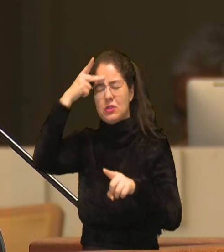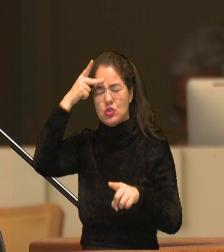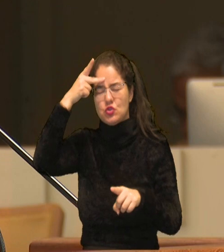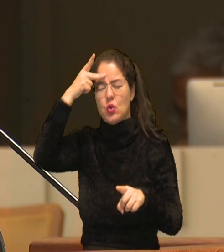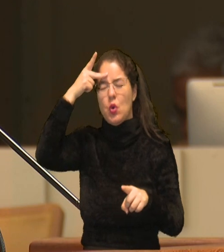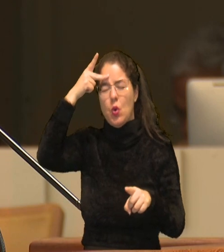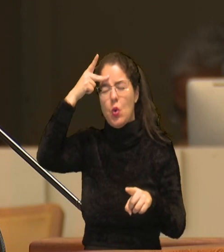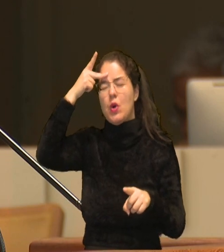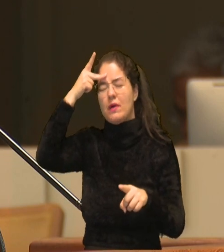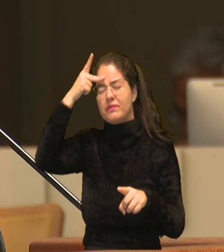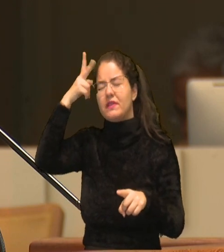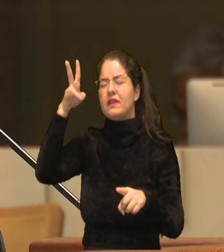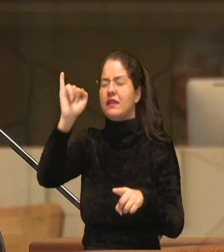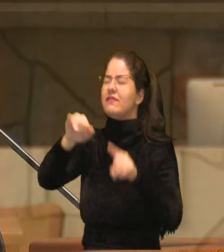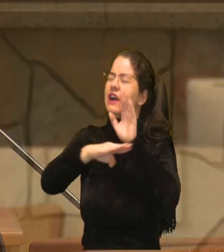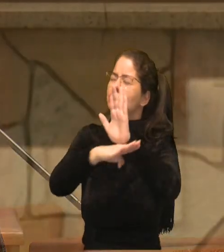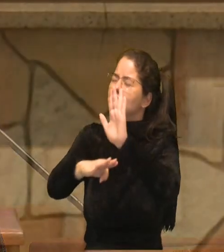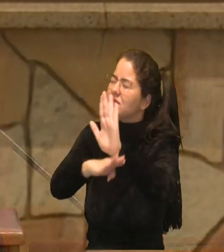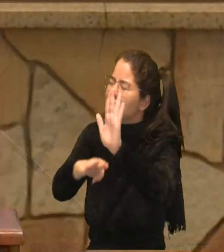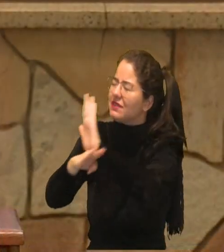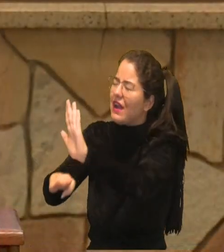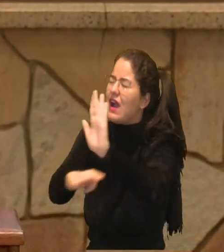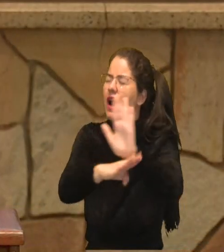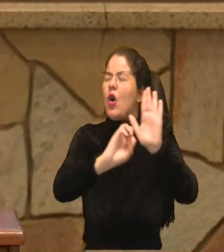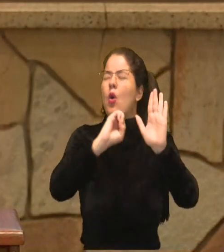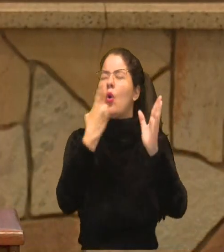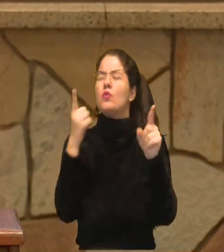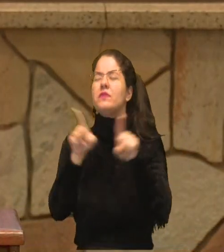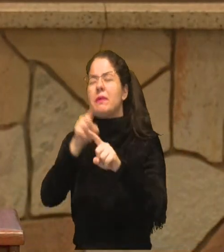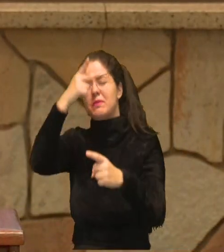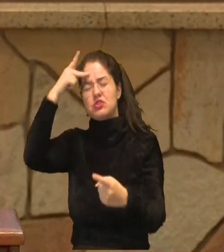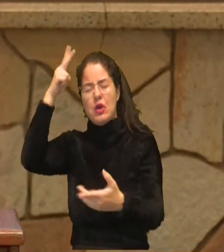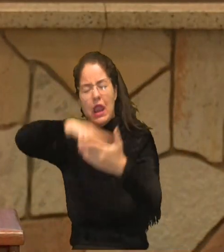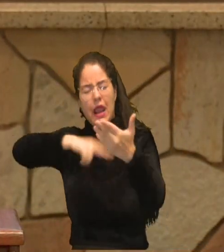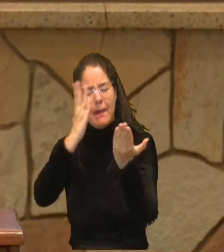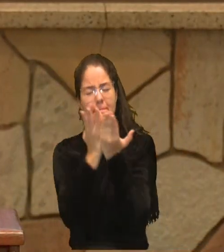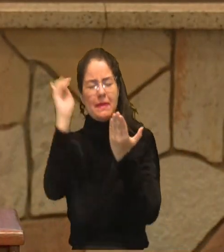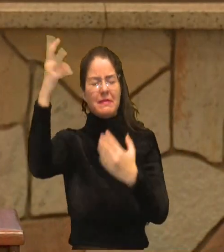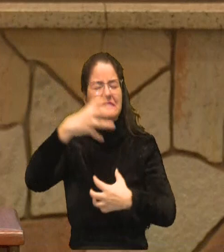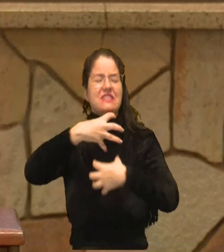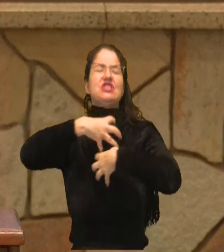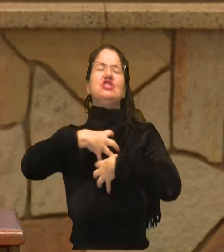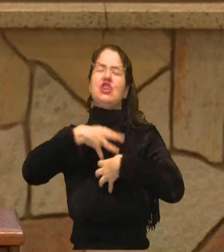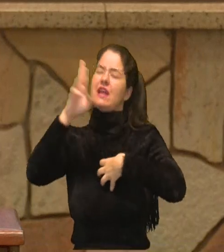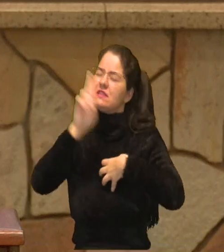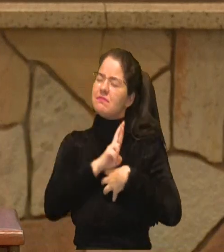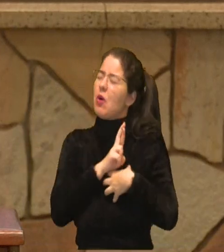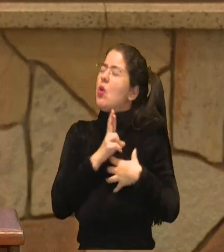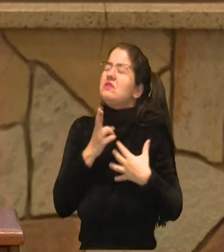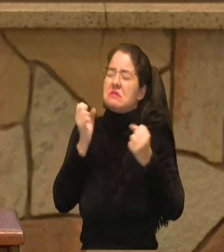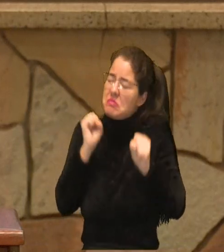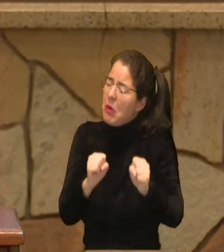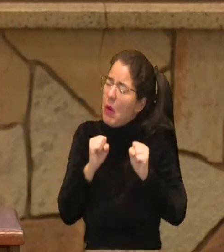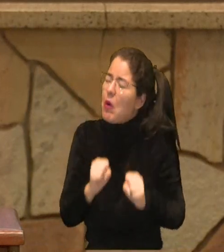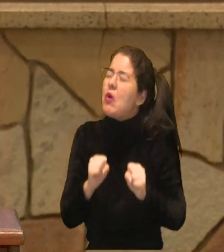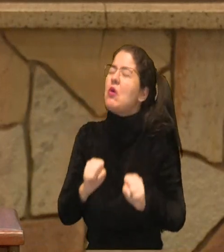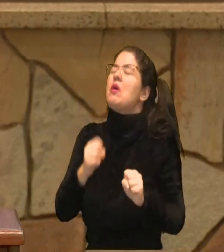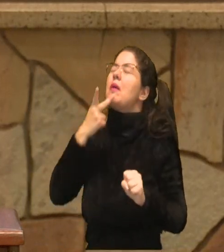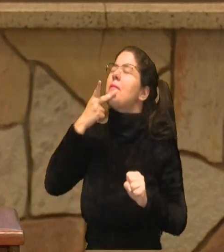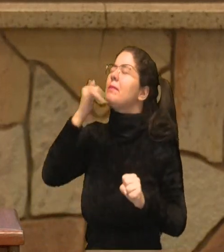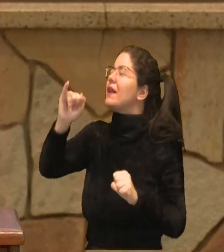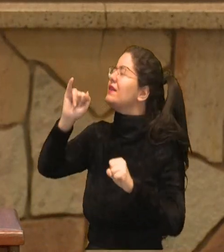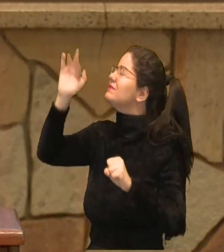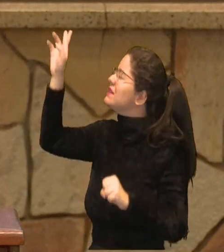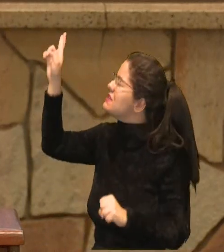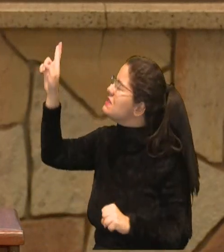Teu Santo Espírito, ou mesmo pela palavra, Senhor Deus, que esperamos mais uma vez que fale aos nossos corações. Ouve a súplica